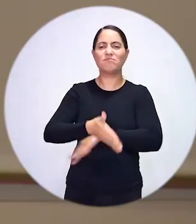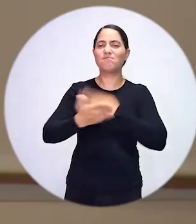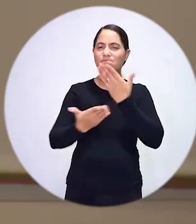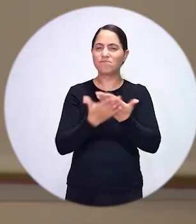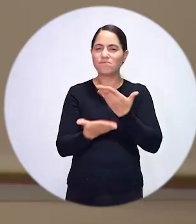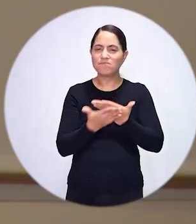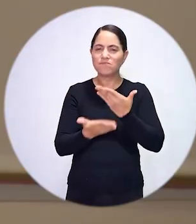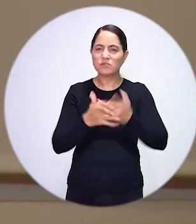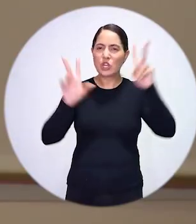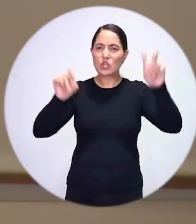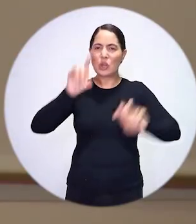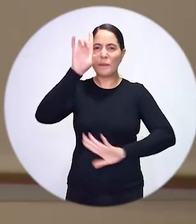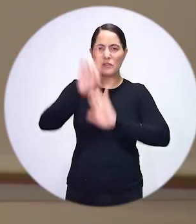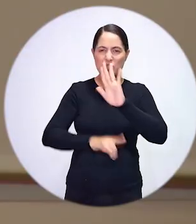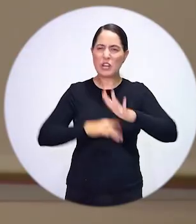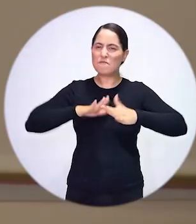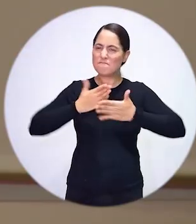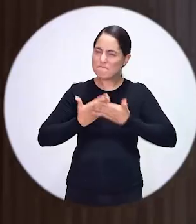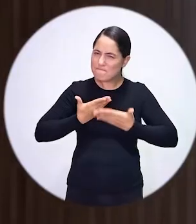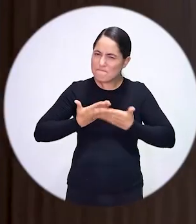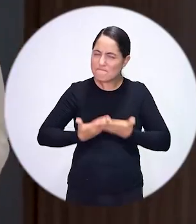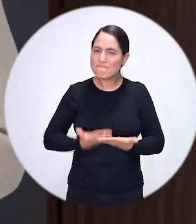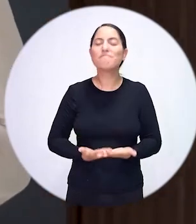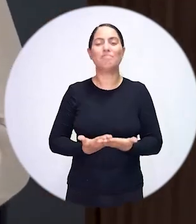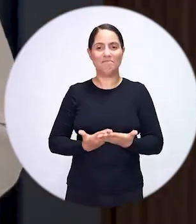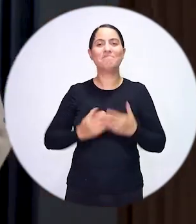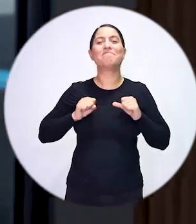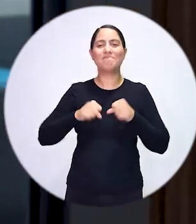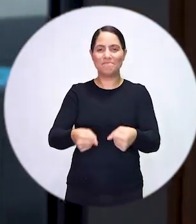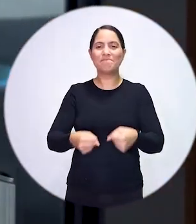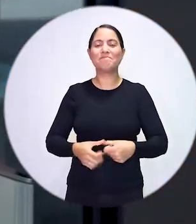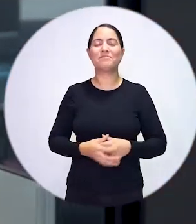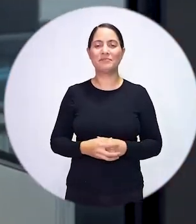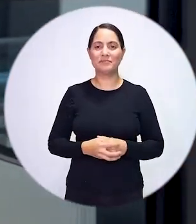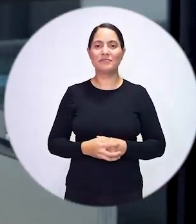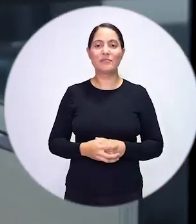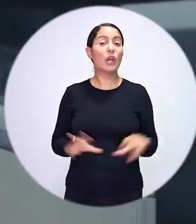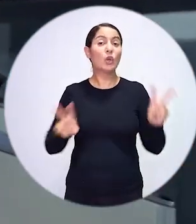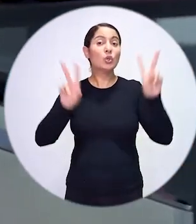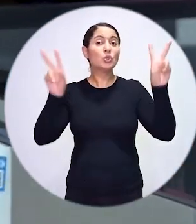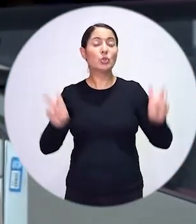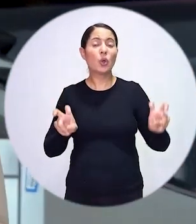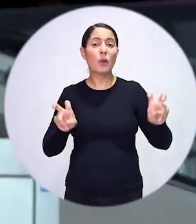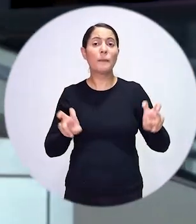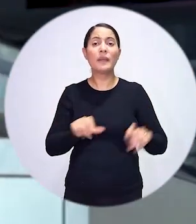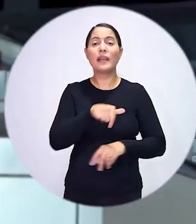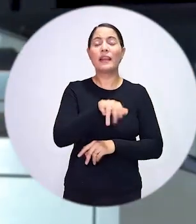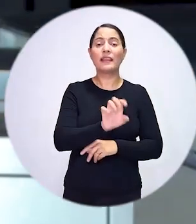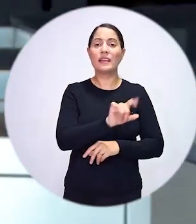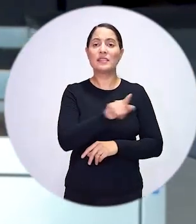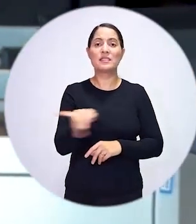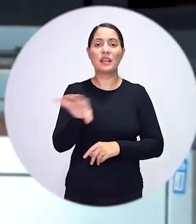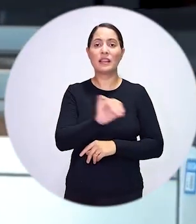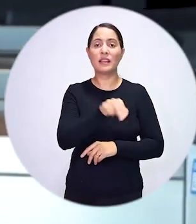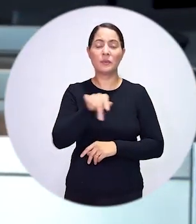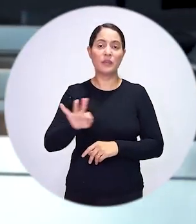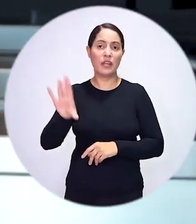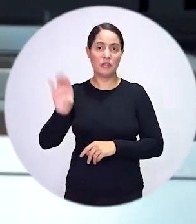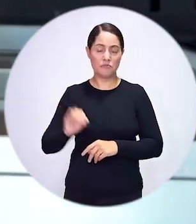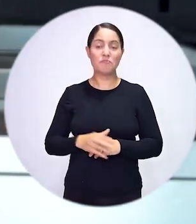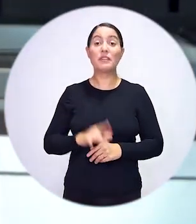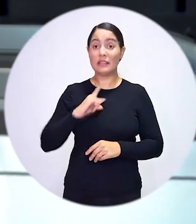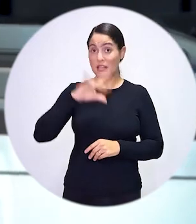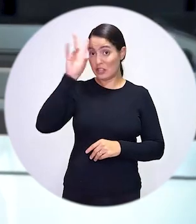do tema em bibliotecas da cidade. Em um de seus casos, conhecido na época como Questão Neto, descoberto recentemente